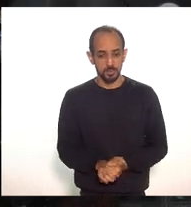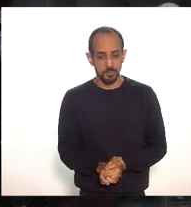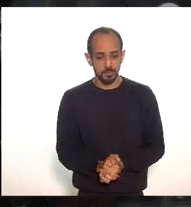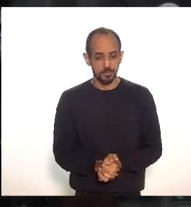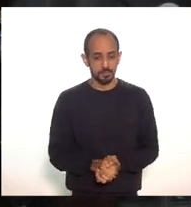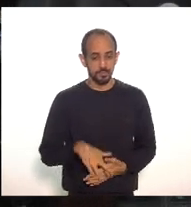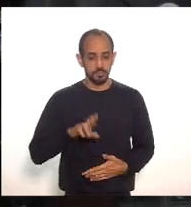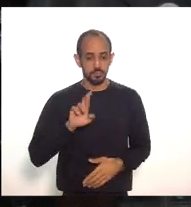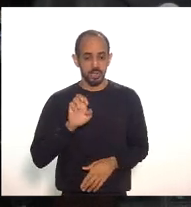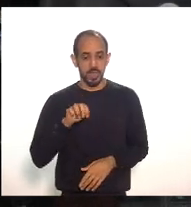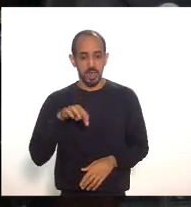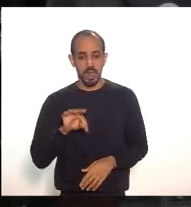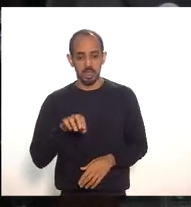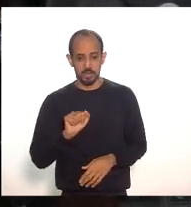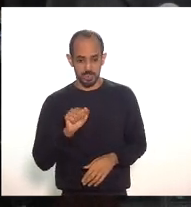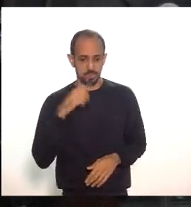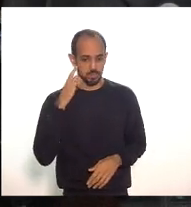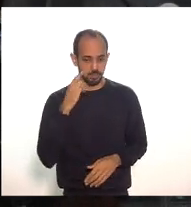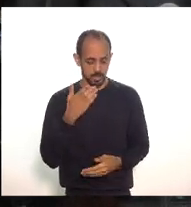Renata por favor